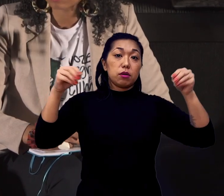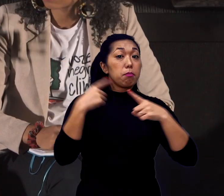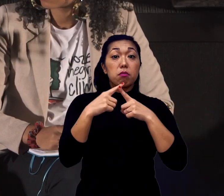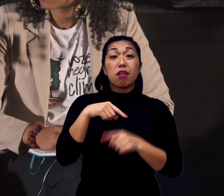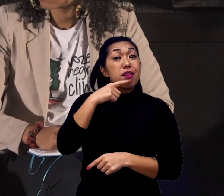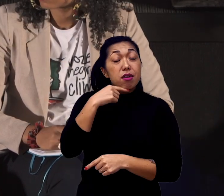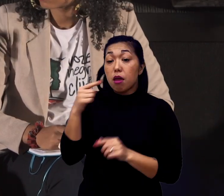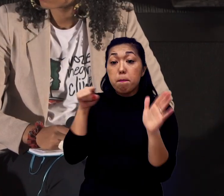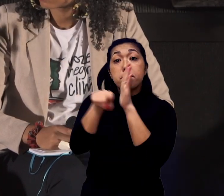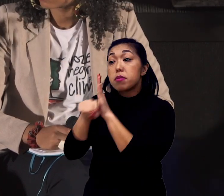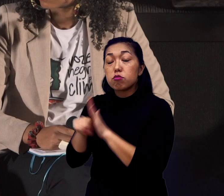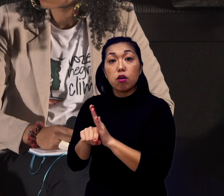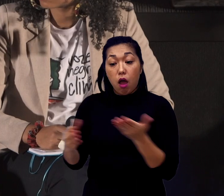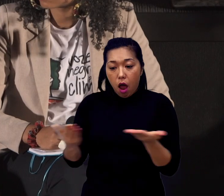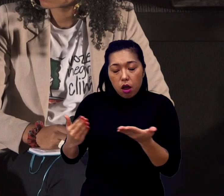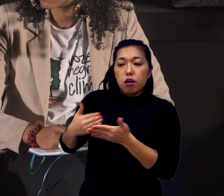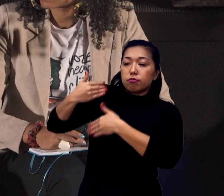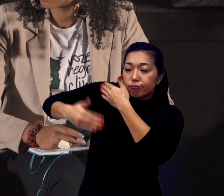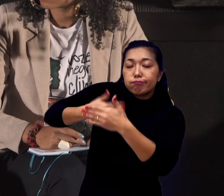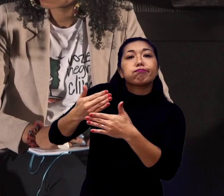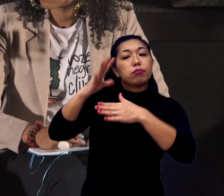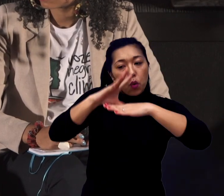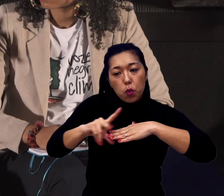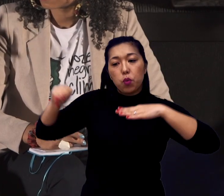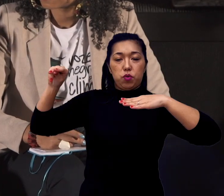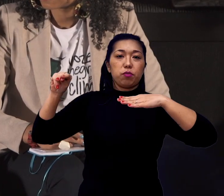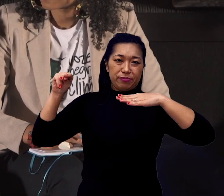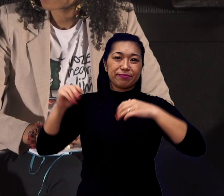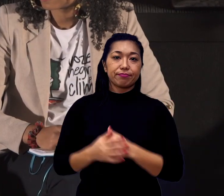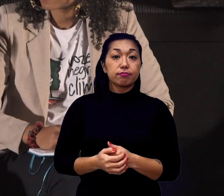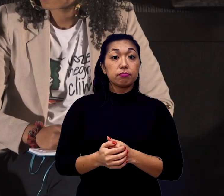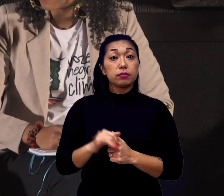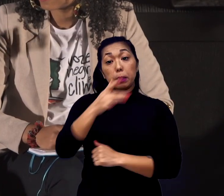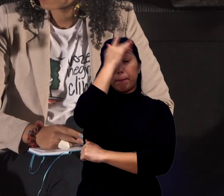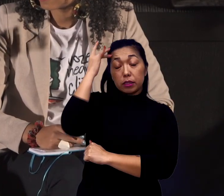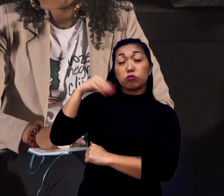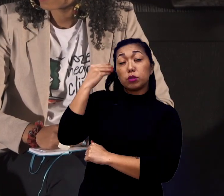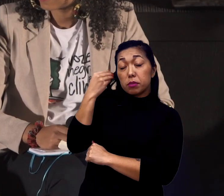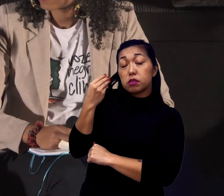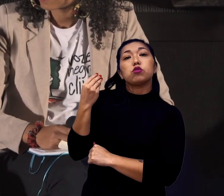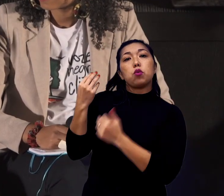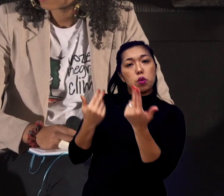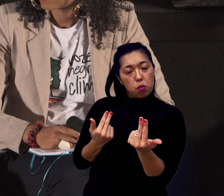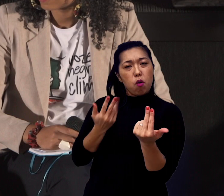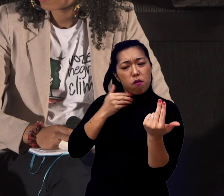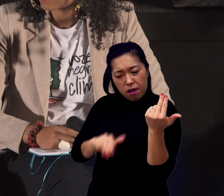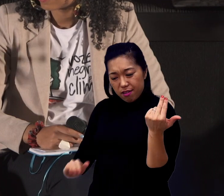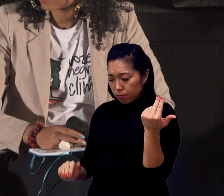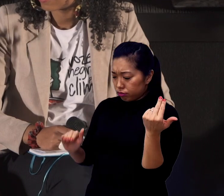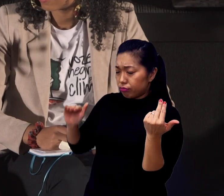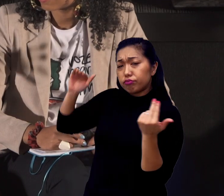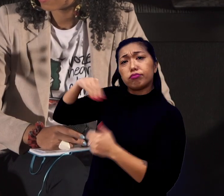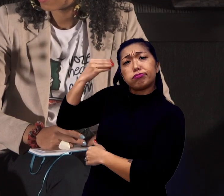nunca foi perguntado. E agora isso faz parte de um processo de cura dele. Então, acho que, para quem também vivenciou isso na infância, como eu,